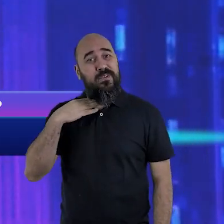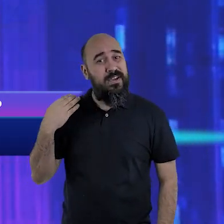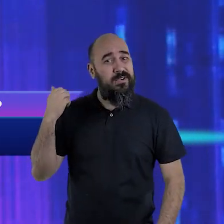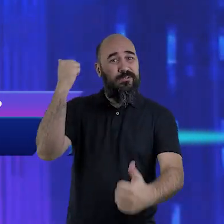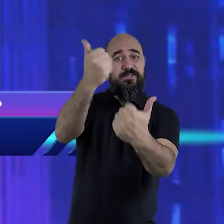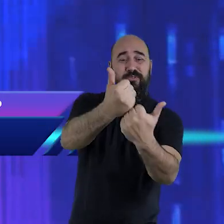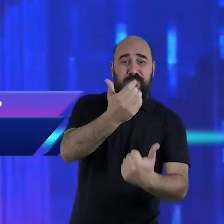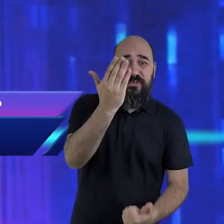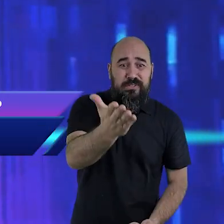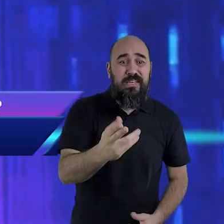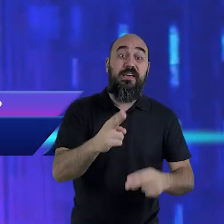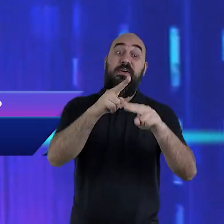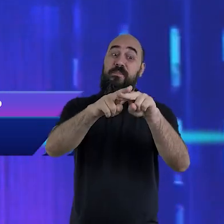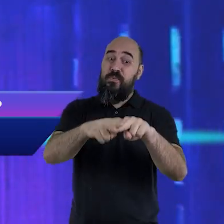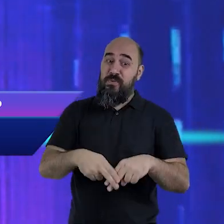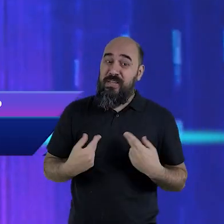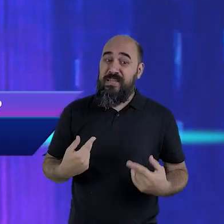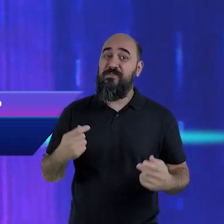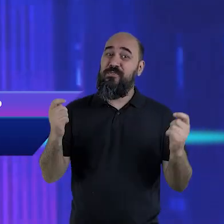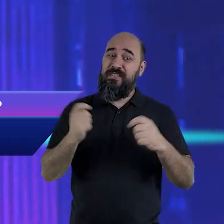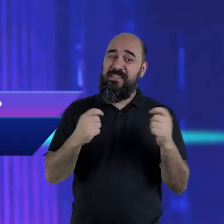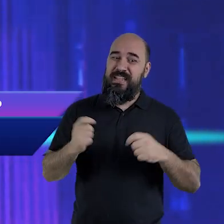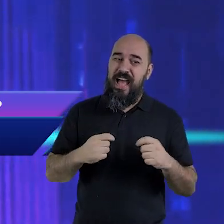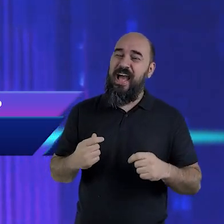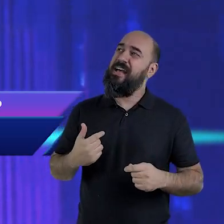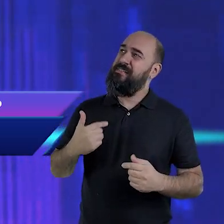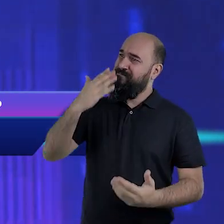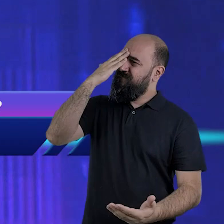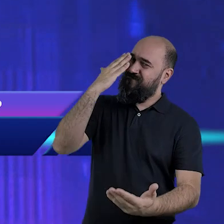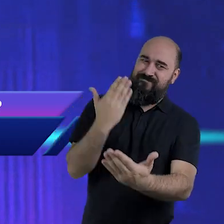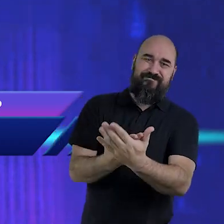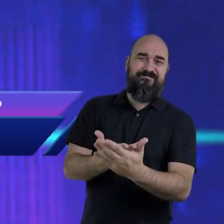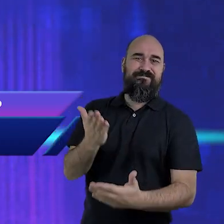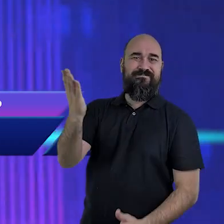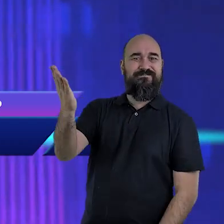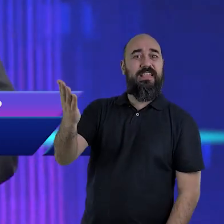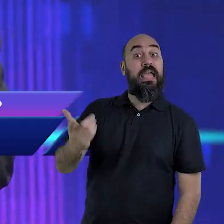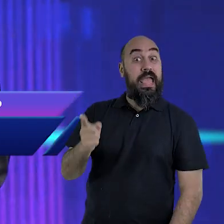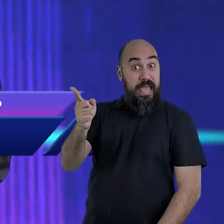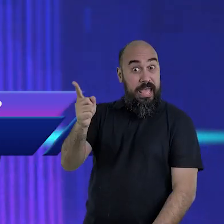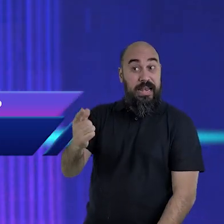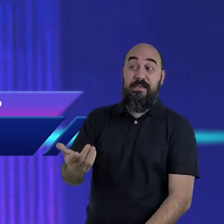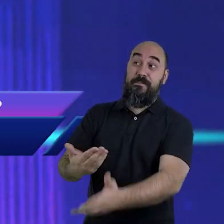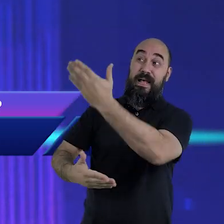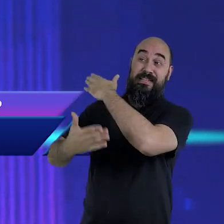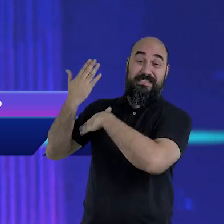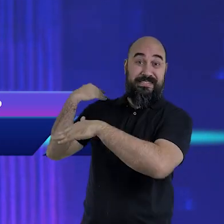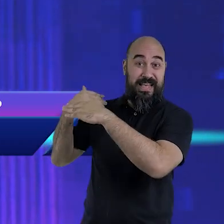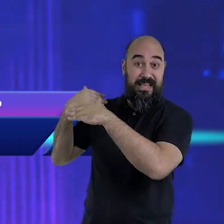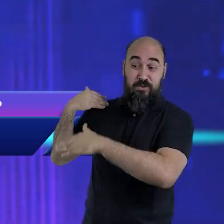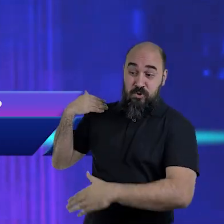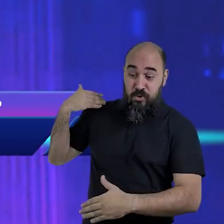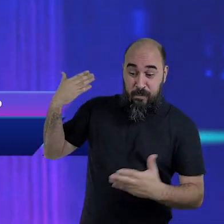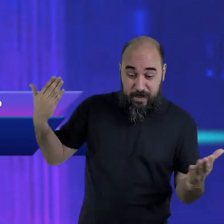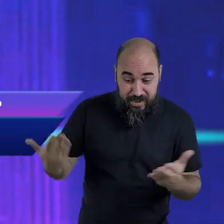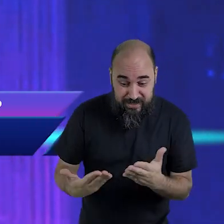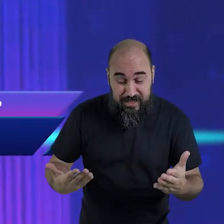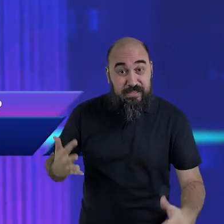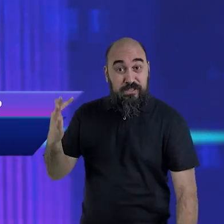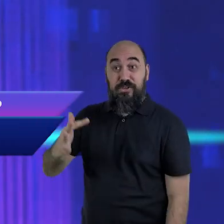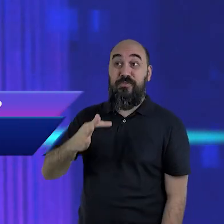da entrega da vida nas mãos daquele que era, que é e que há de vir. Como